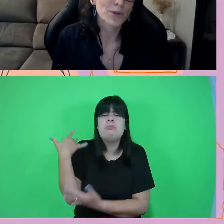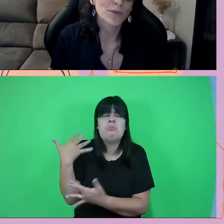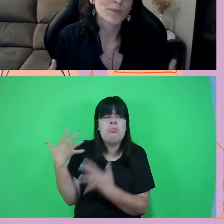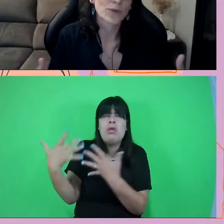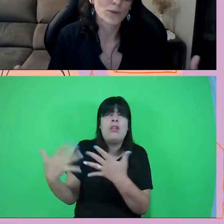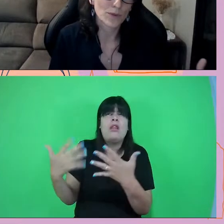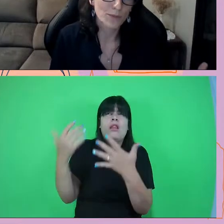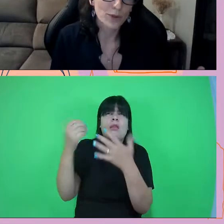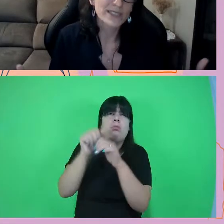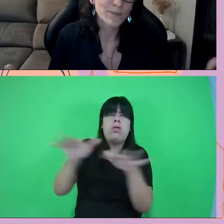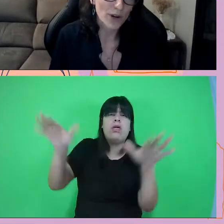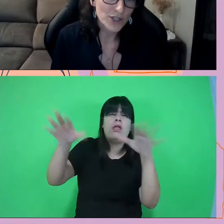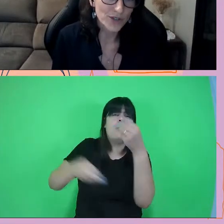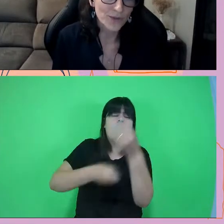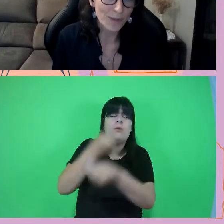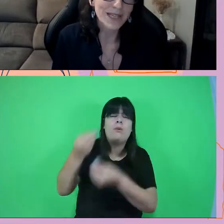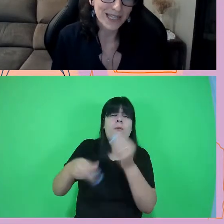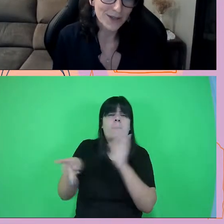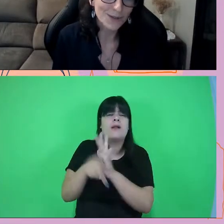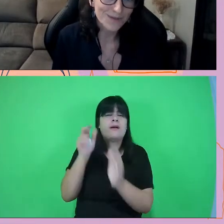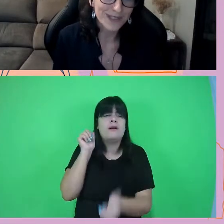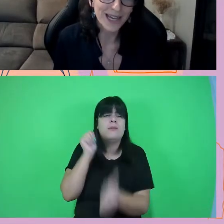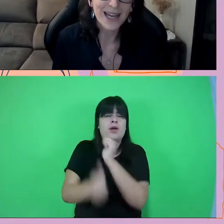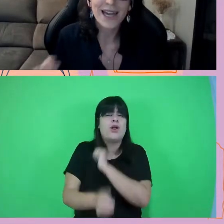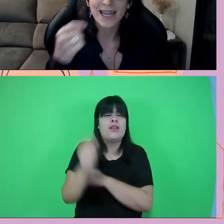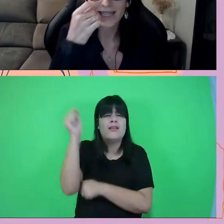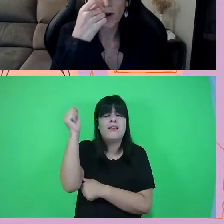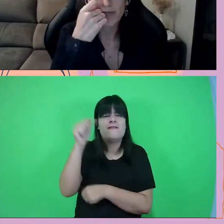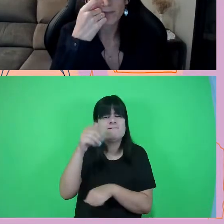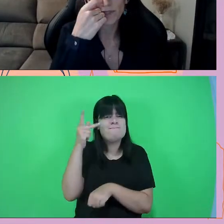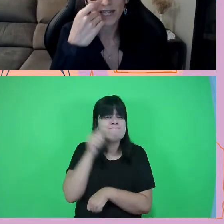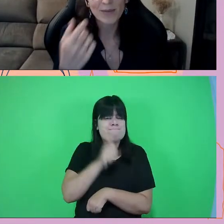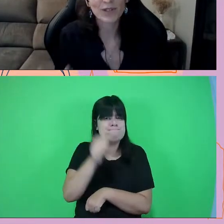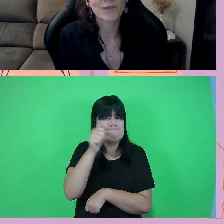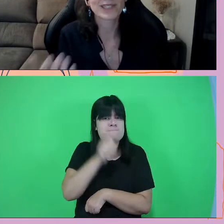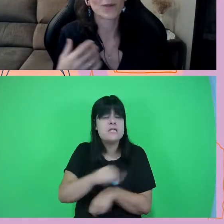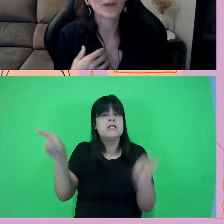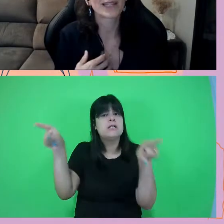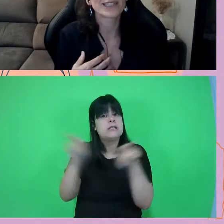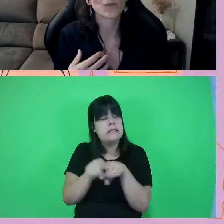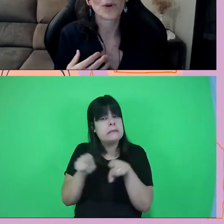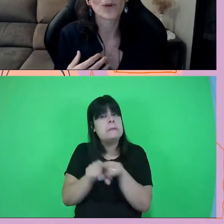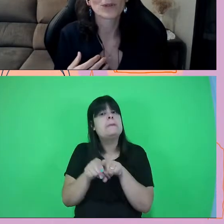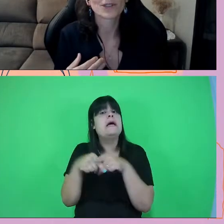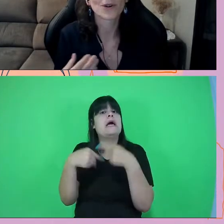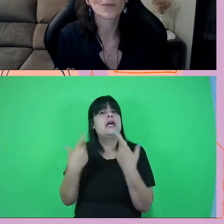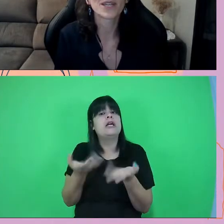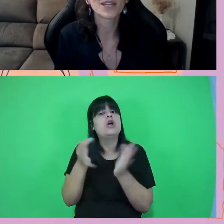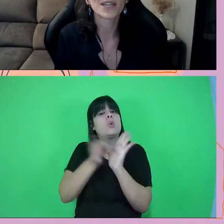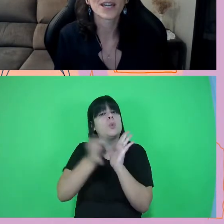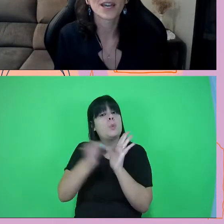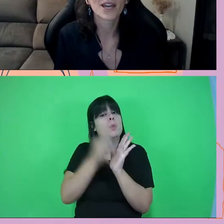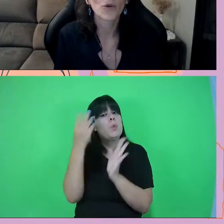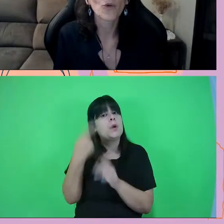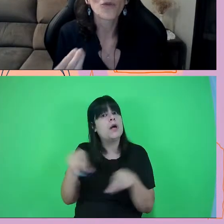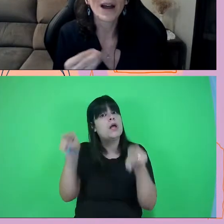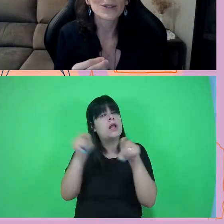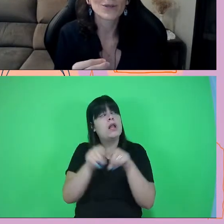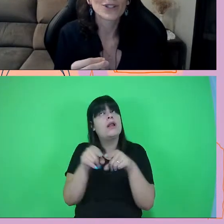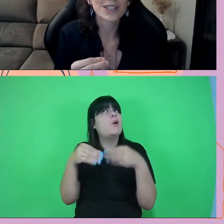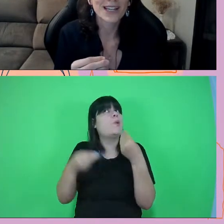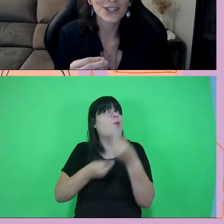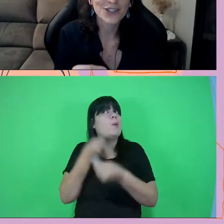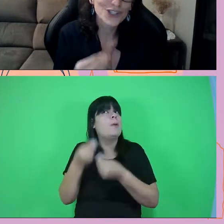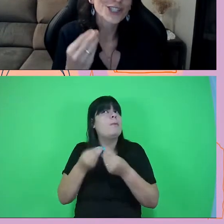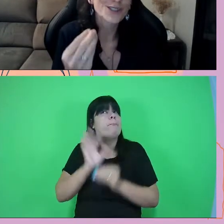né, pro esporte feminino, né? E ao mesmo tempo que você comentasse um pouco sobre o